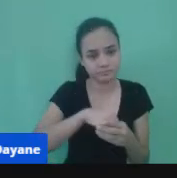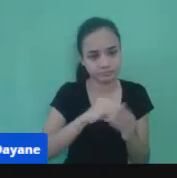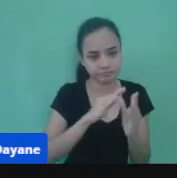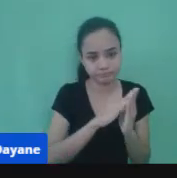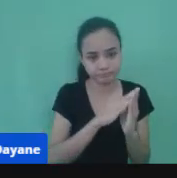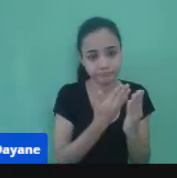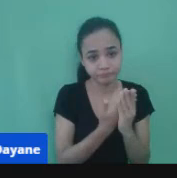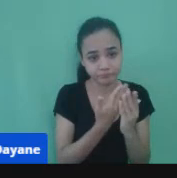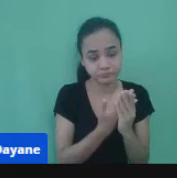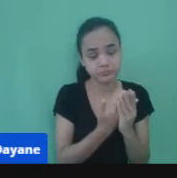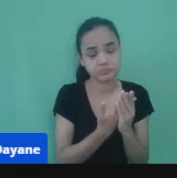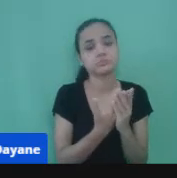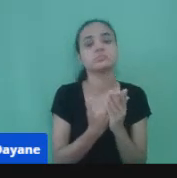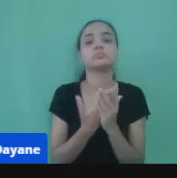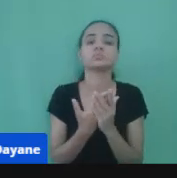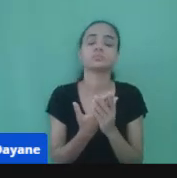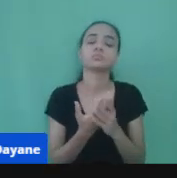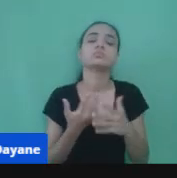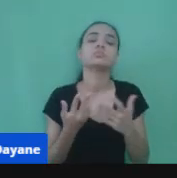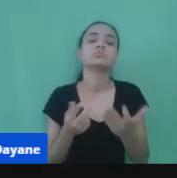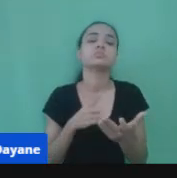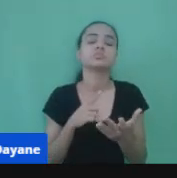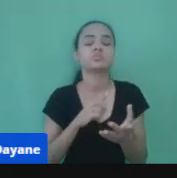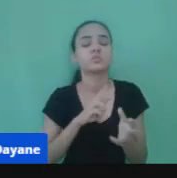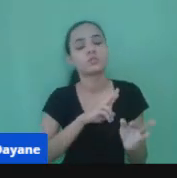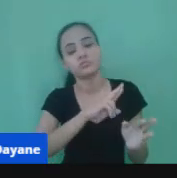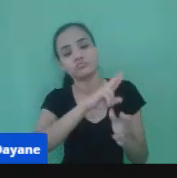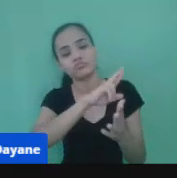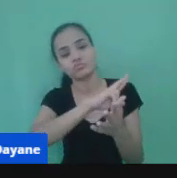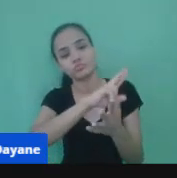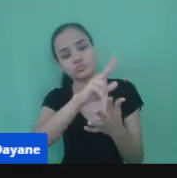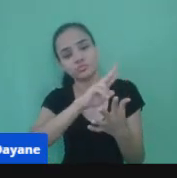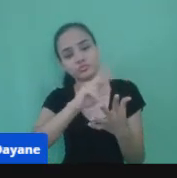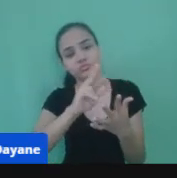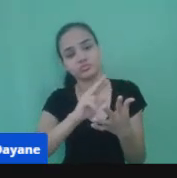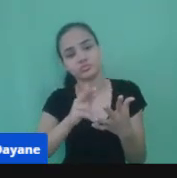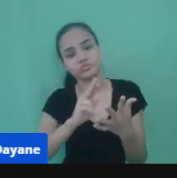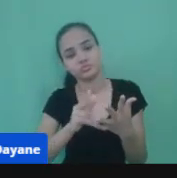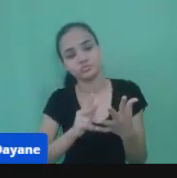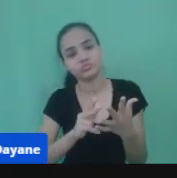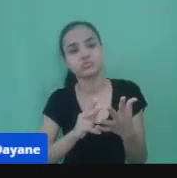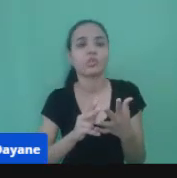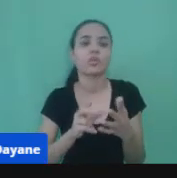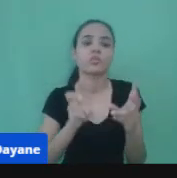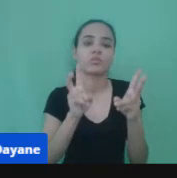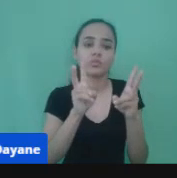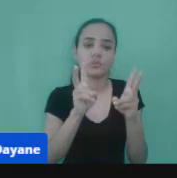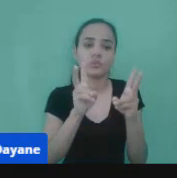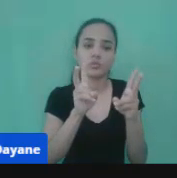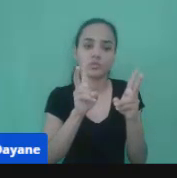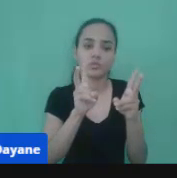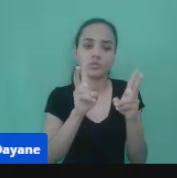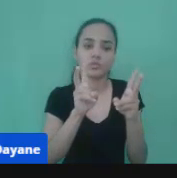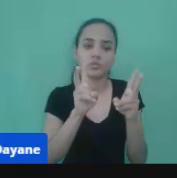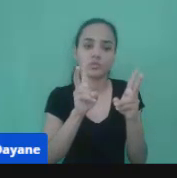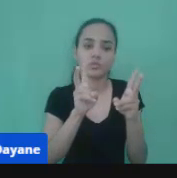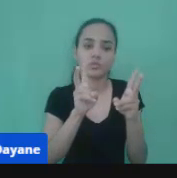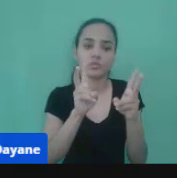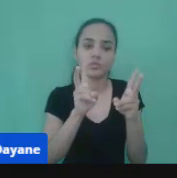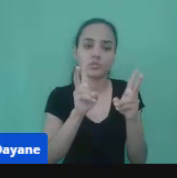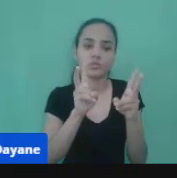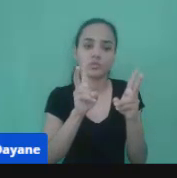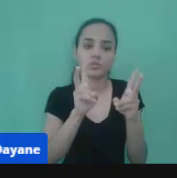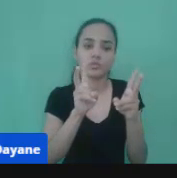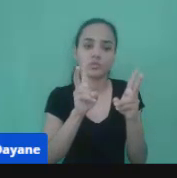esses termos, que as concepções podem ser distintas em diferentes áreas do conhecimento, mas nós vamos tratar aqui como de maneira superficial,